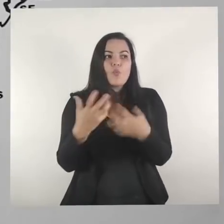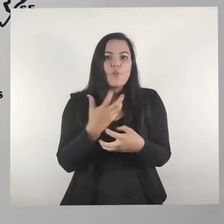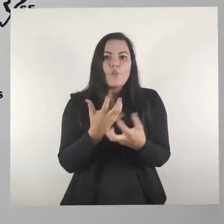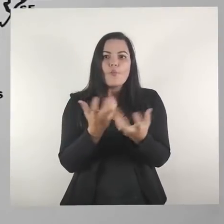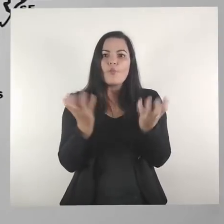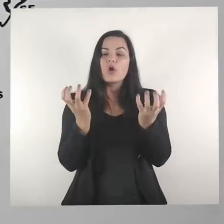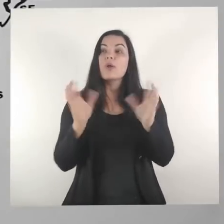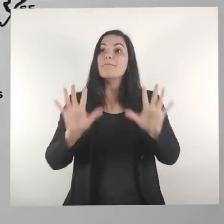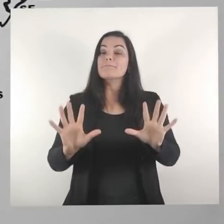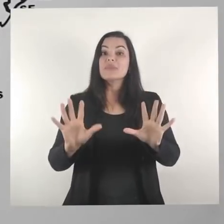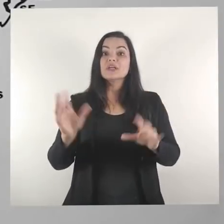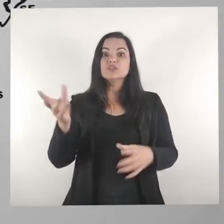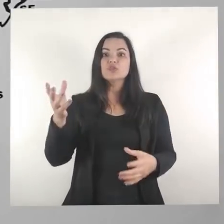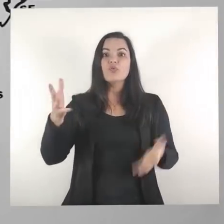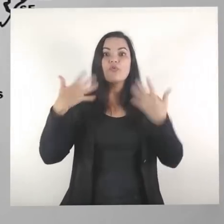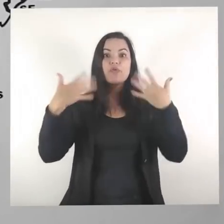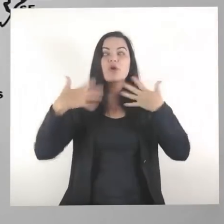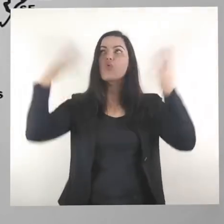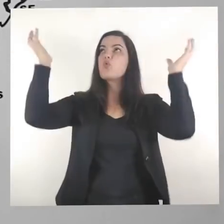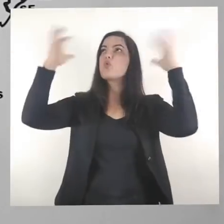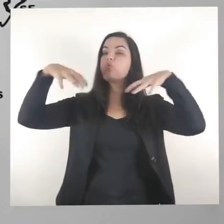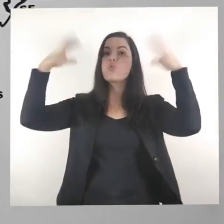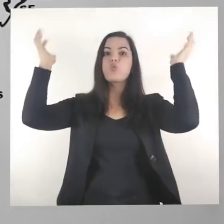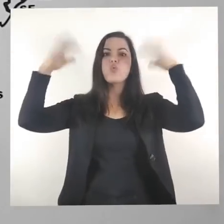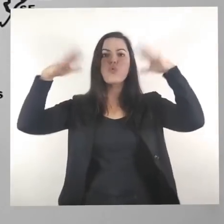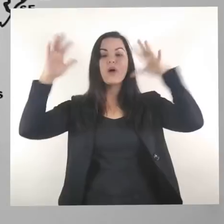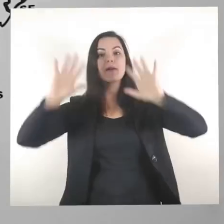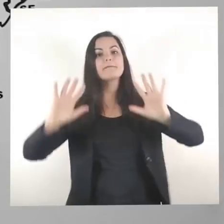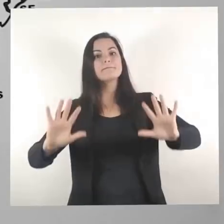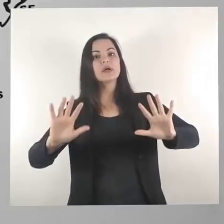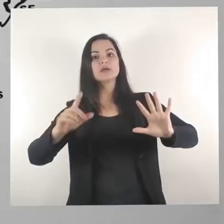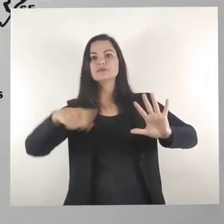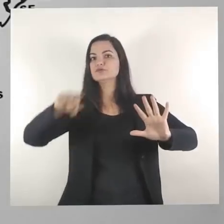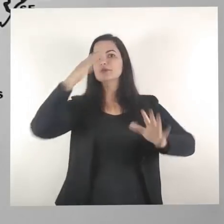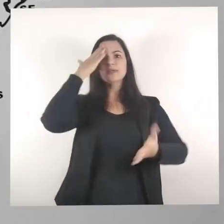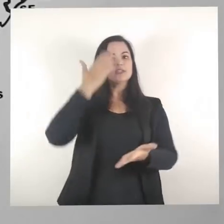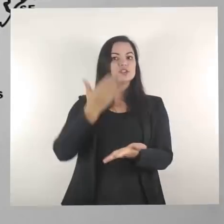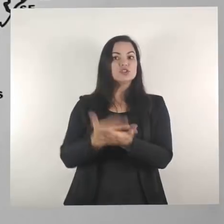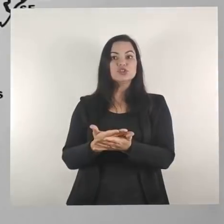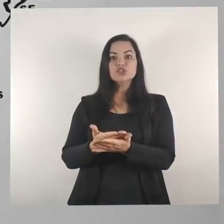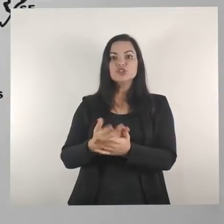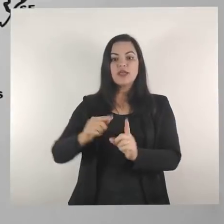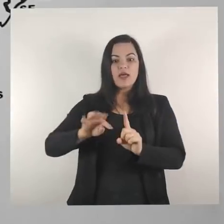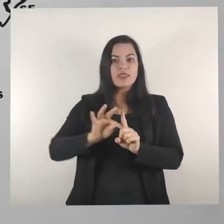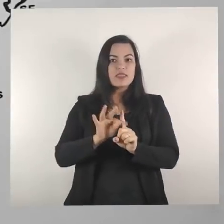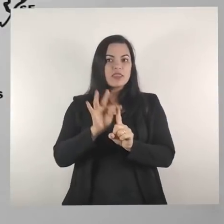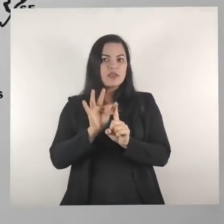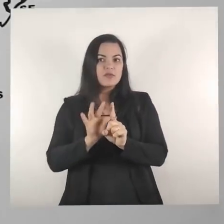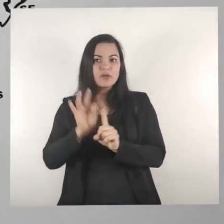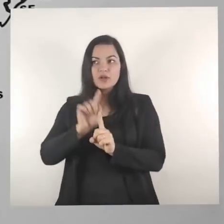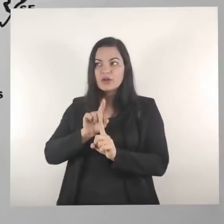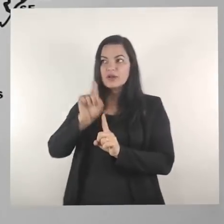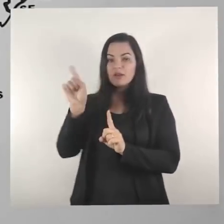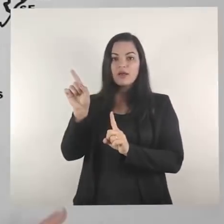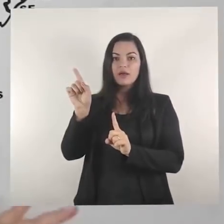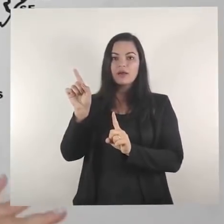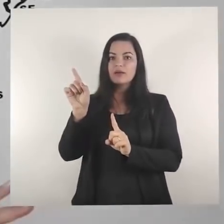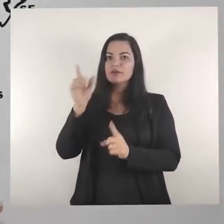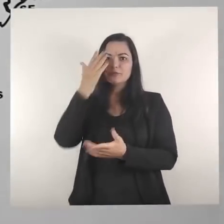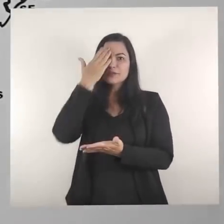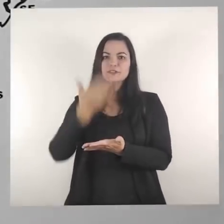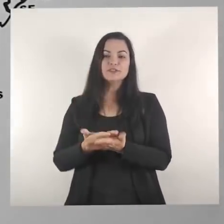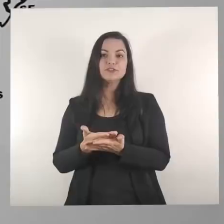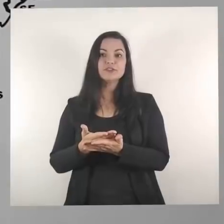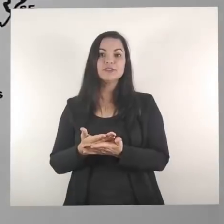chove muito. Só que as temperaturas de lá, vocês não vão acreditar. Nós saímos aqui